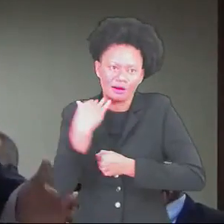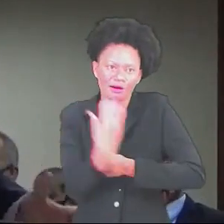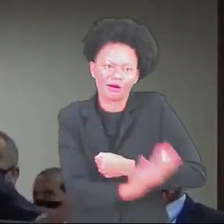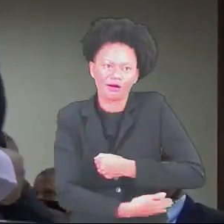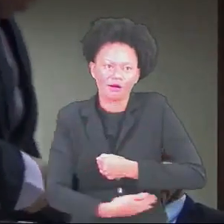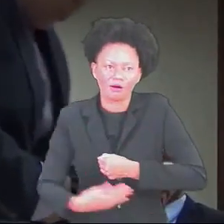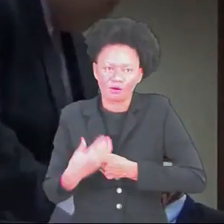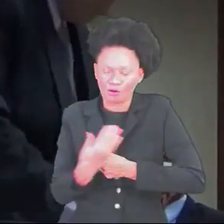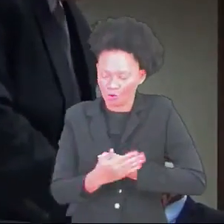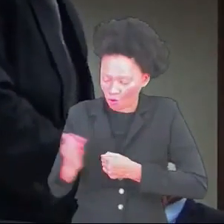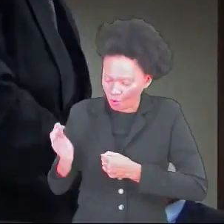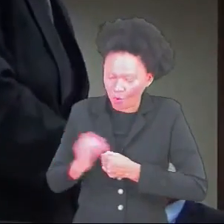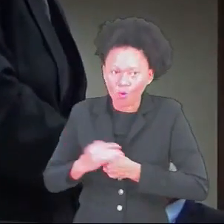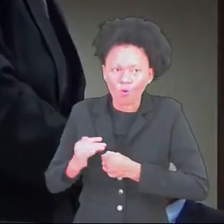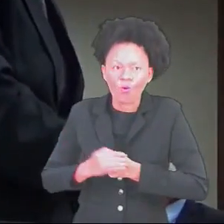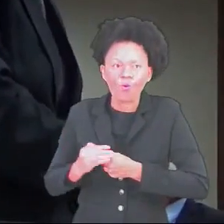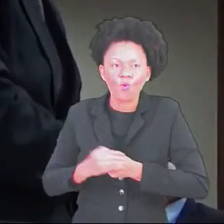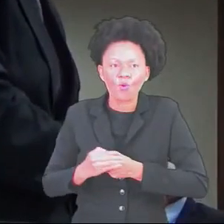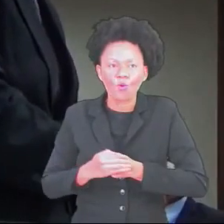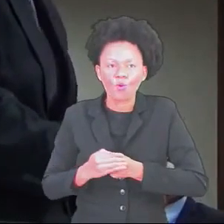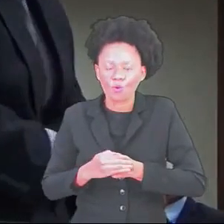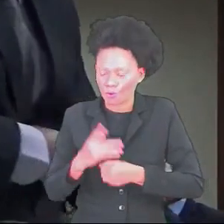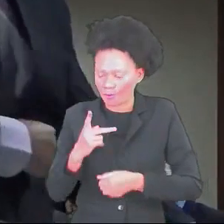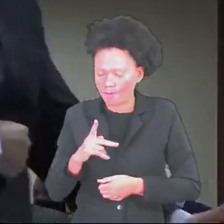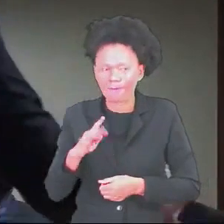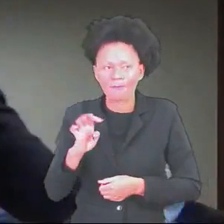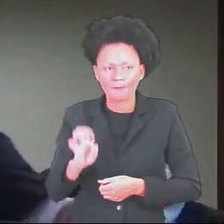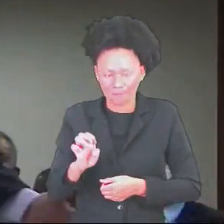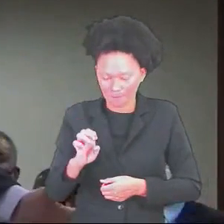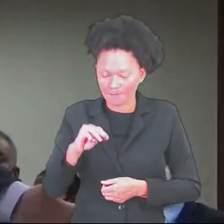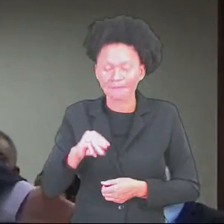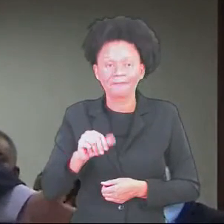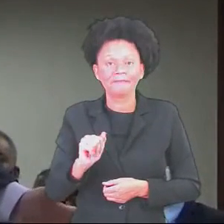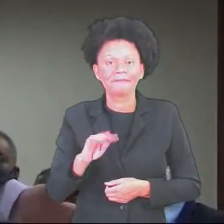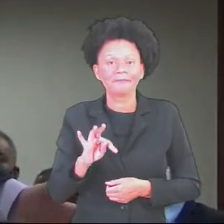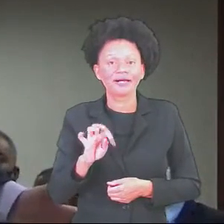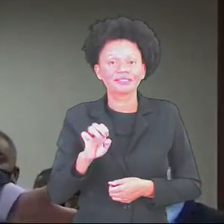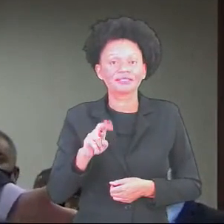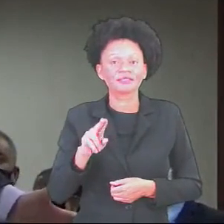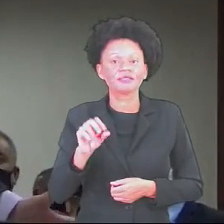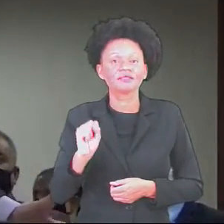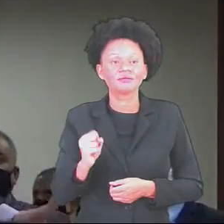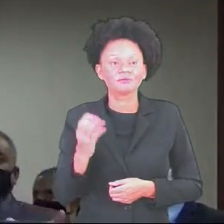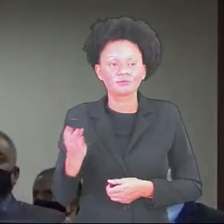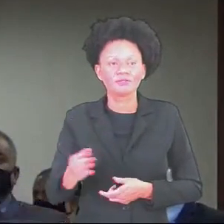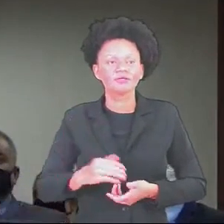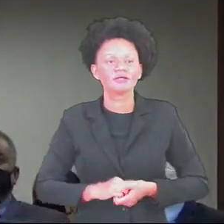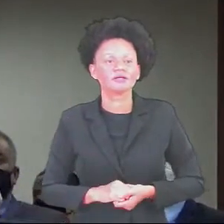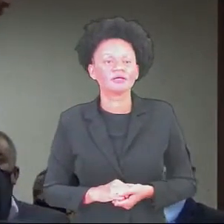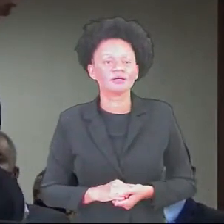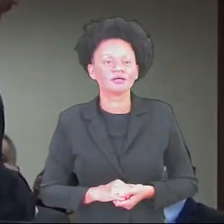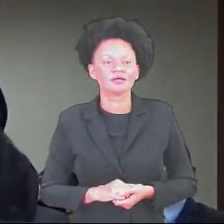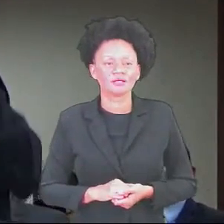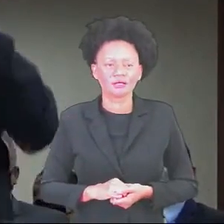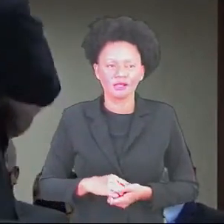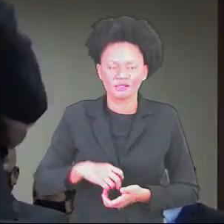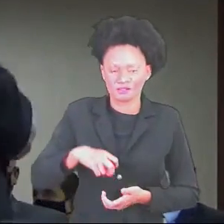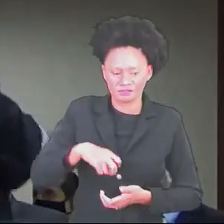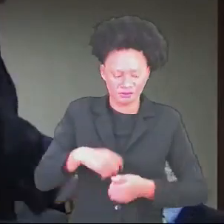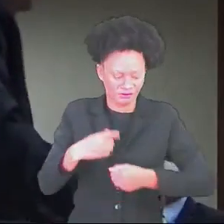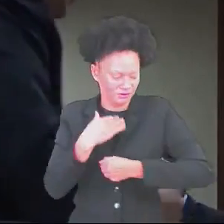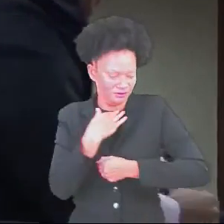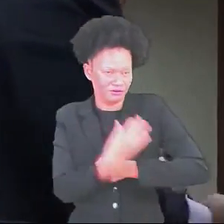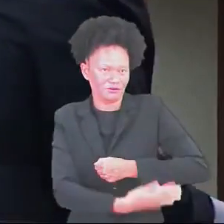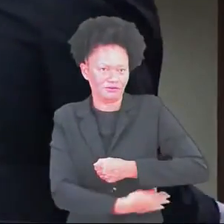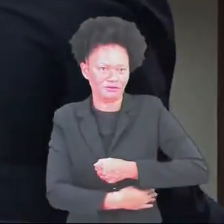olhe pela, eram os pés do Mateus, olhe pelos pés do Mateus, e ele joelhou com dificuldade aqui,